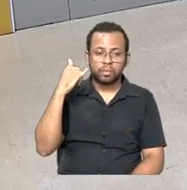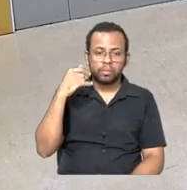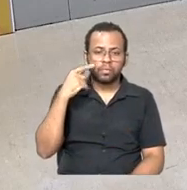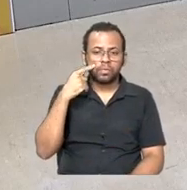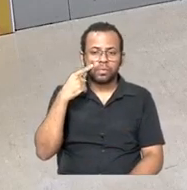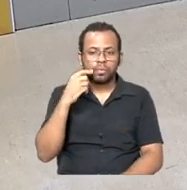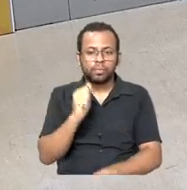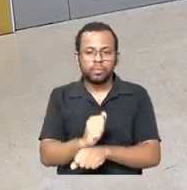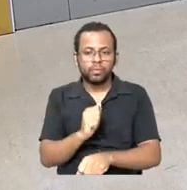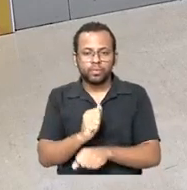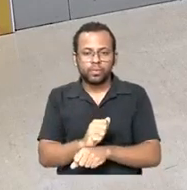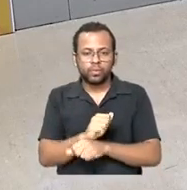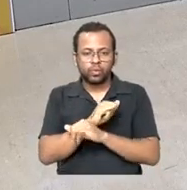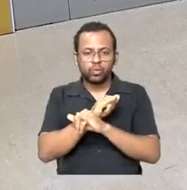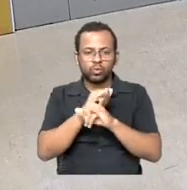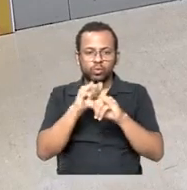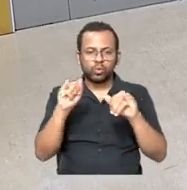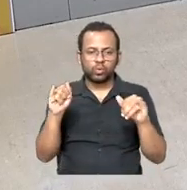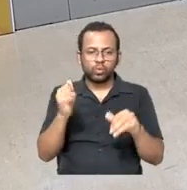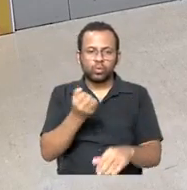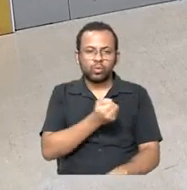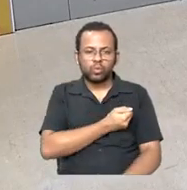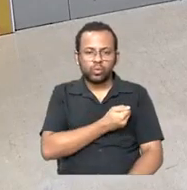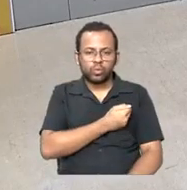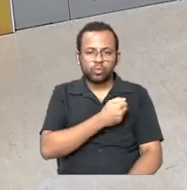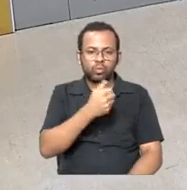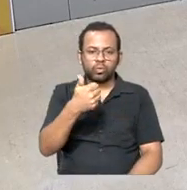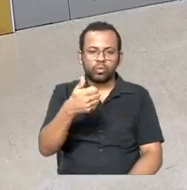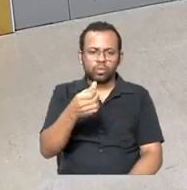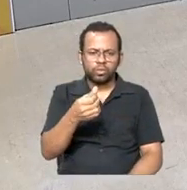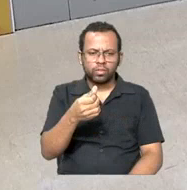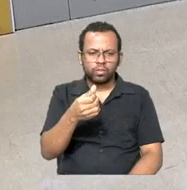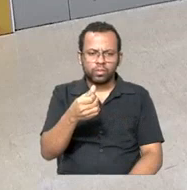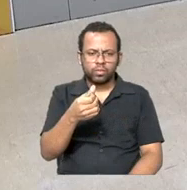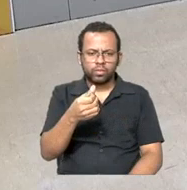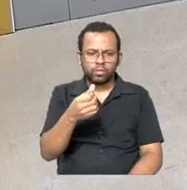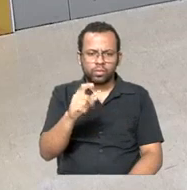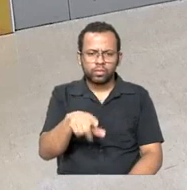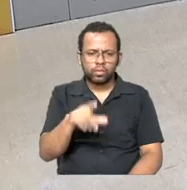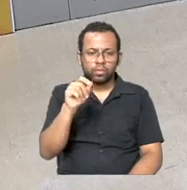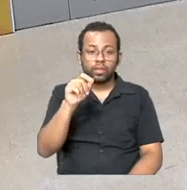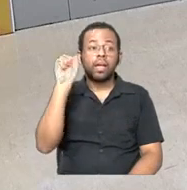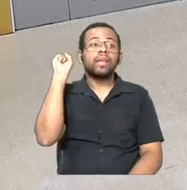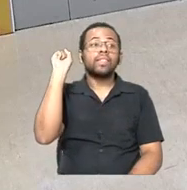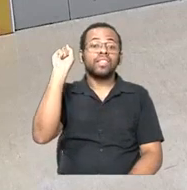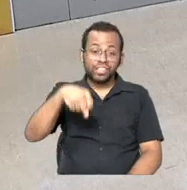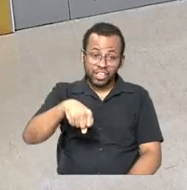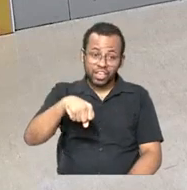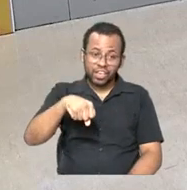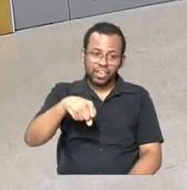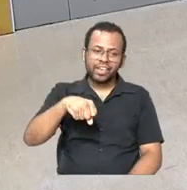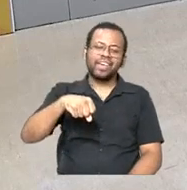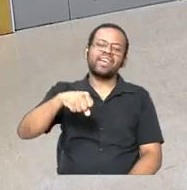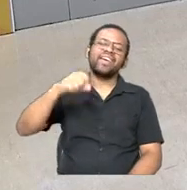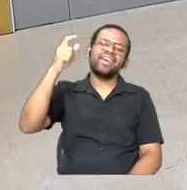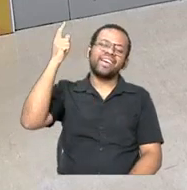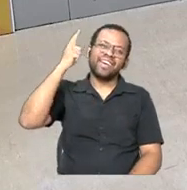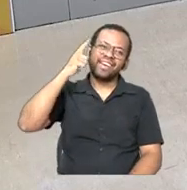Valesca esperando eu anunciar a bolinha de número 16 16 decide já que 16